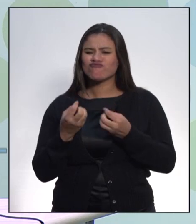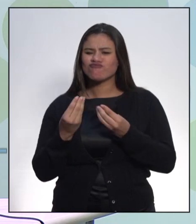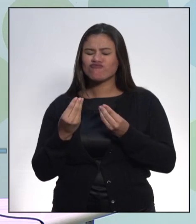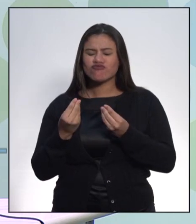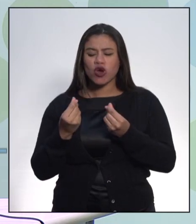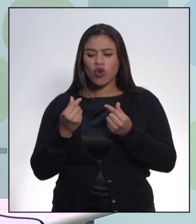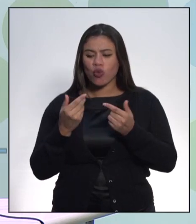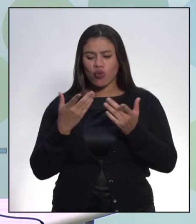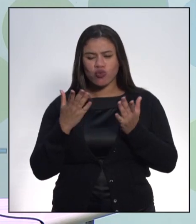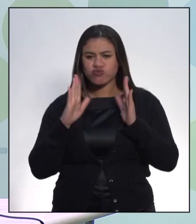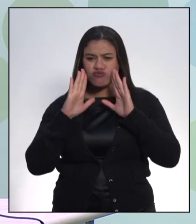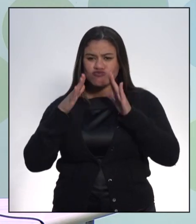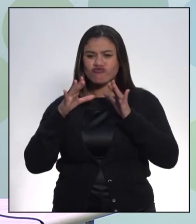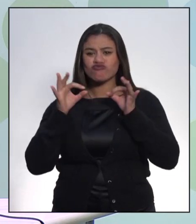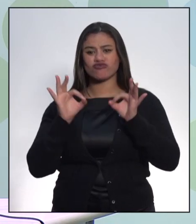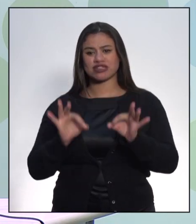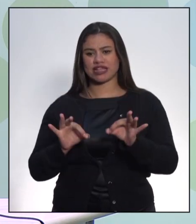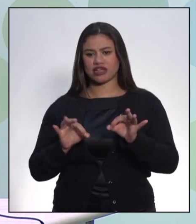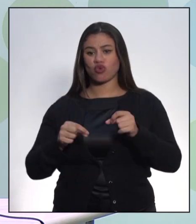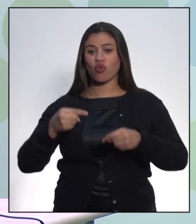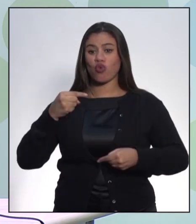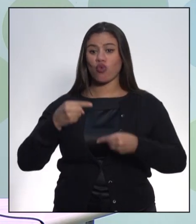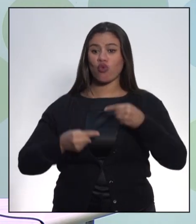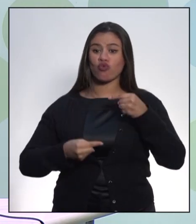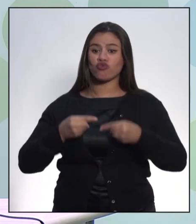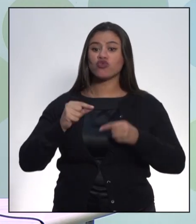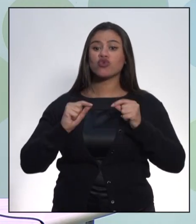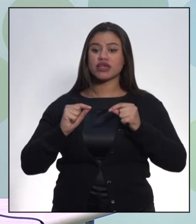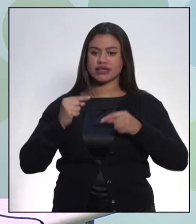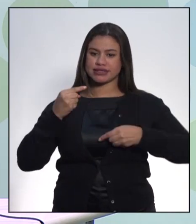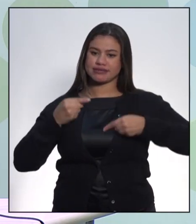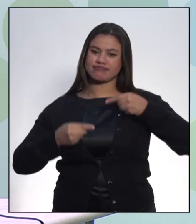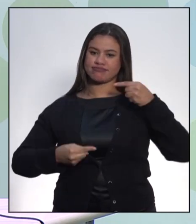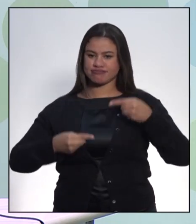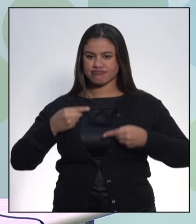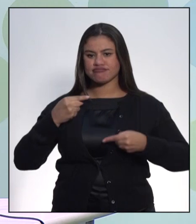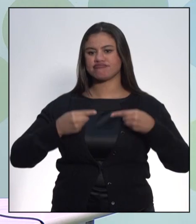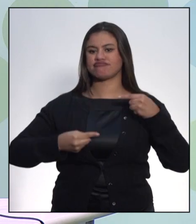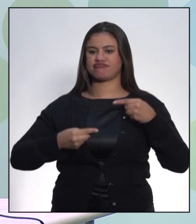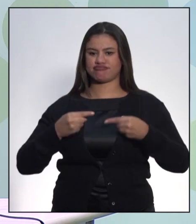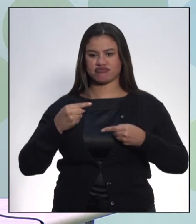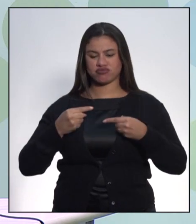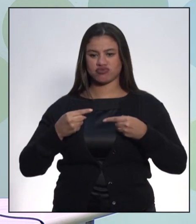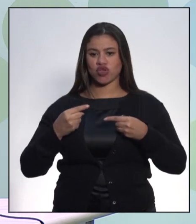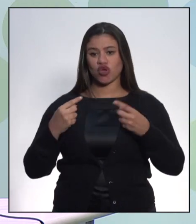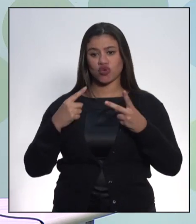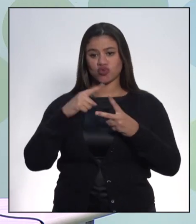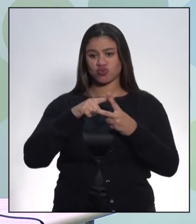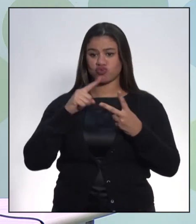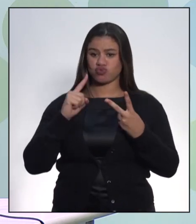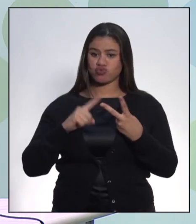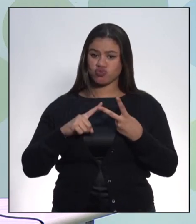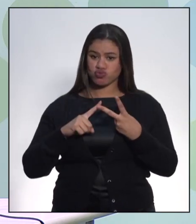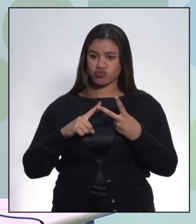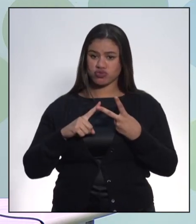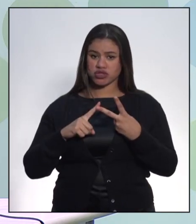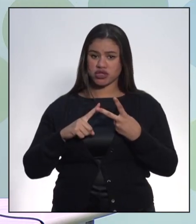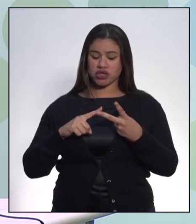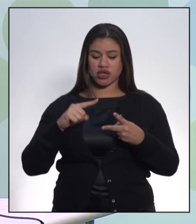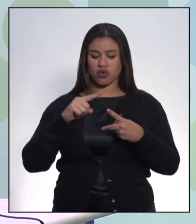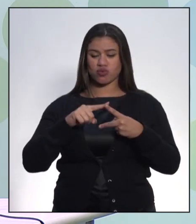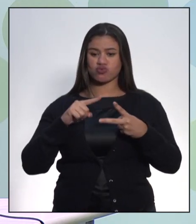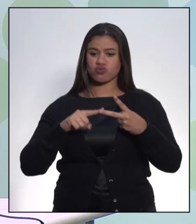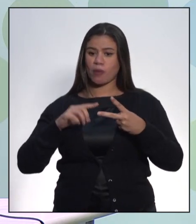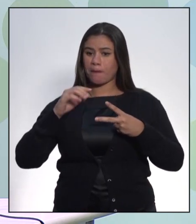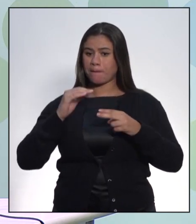concreto, né? Nós temos aí como conflito uma discussão entre dois seres e a questão é um querer se sentir superior ao